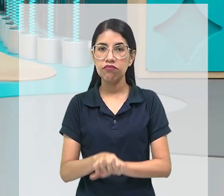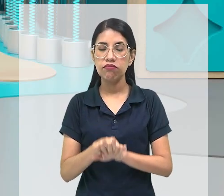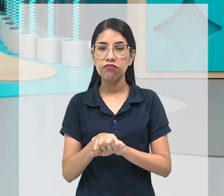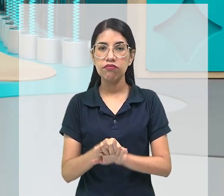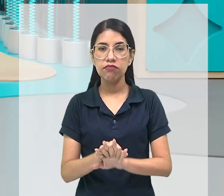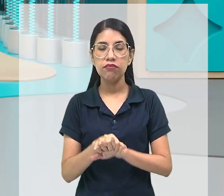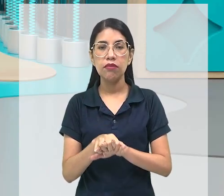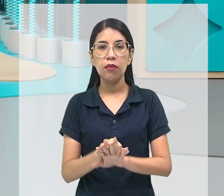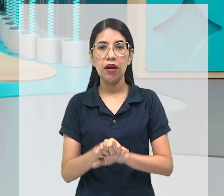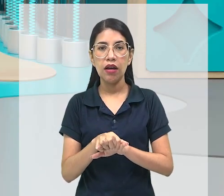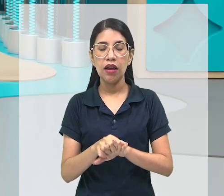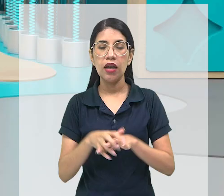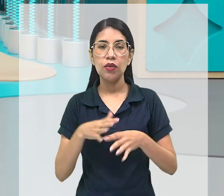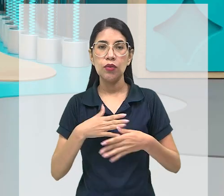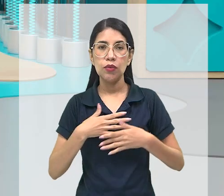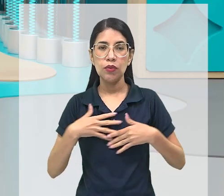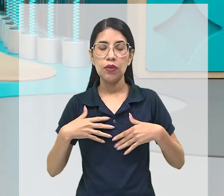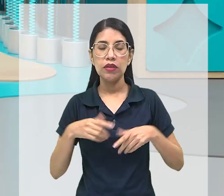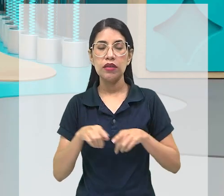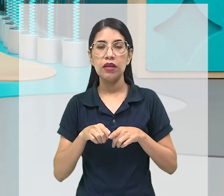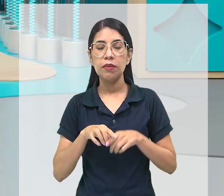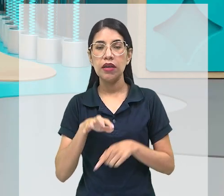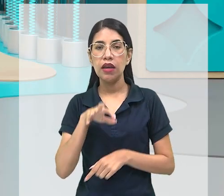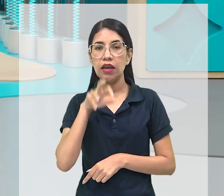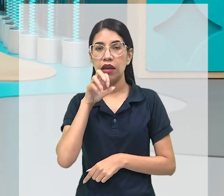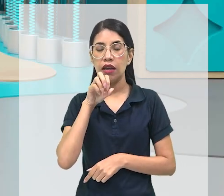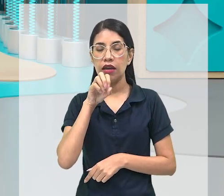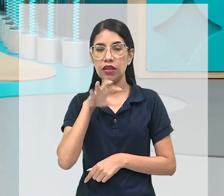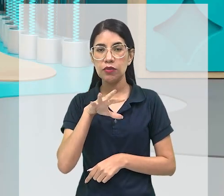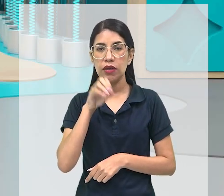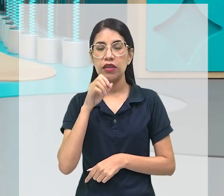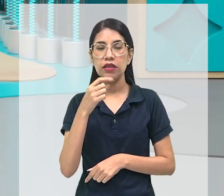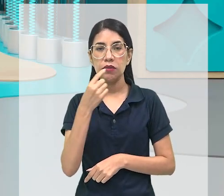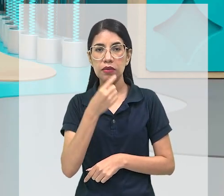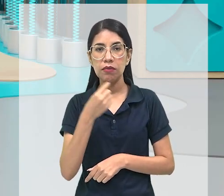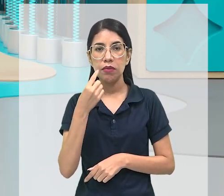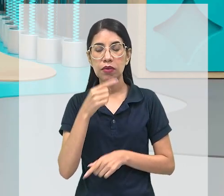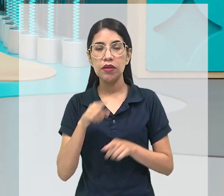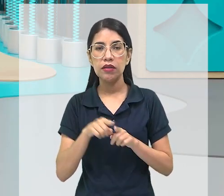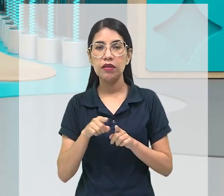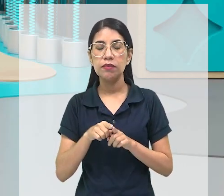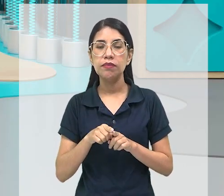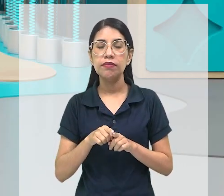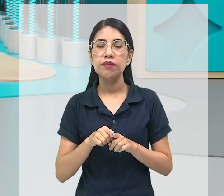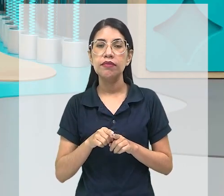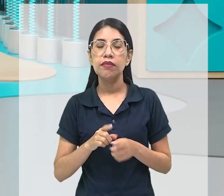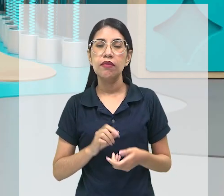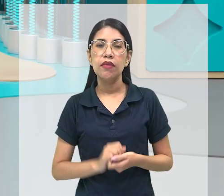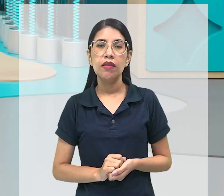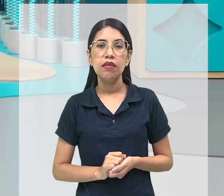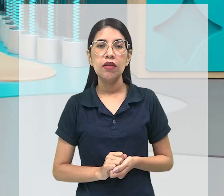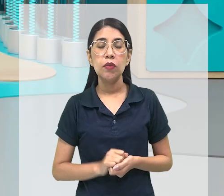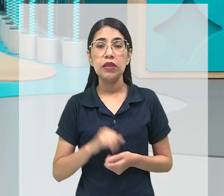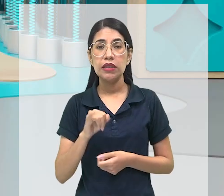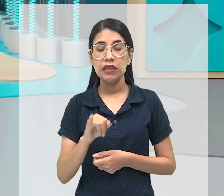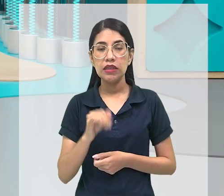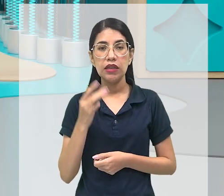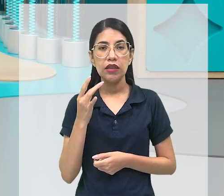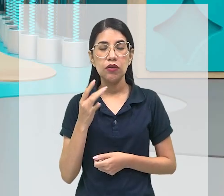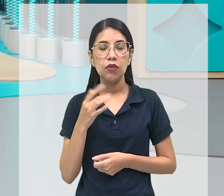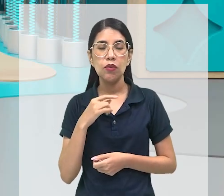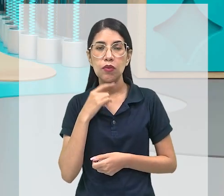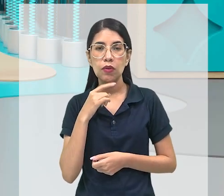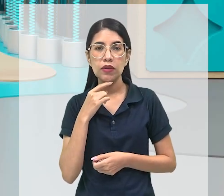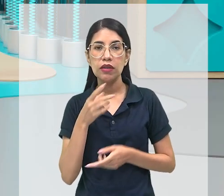compressões torácicas e respiração boca a boca, certo? Então aí é o caso você não